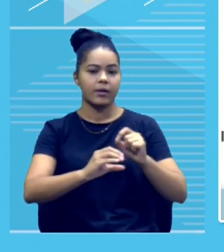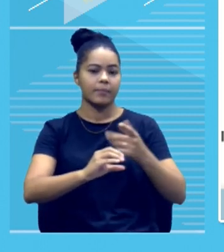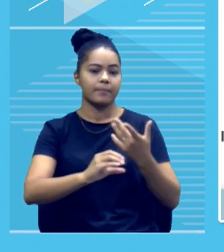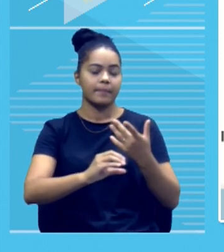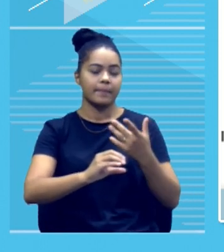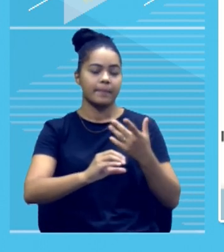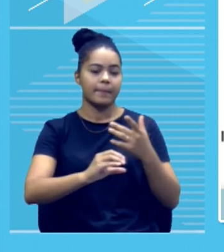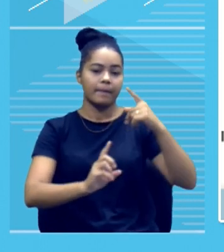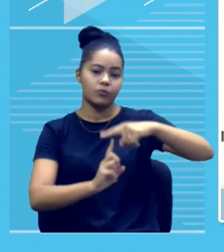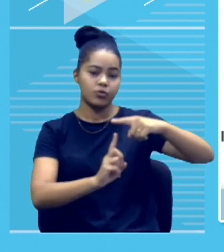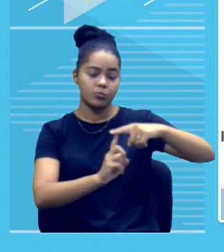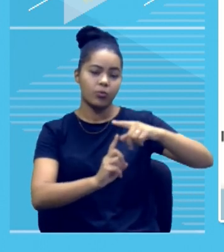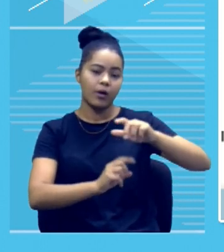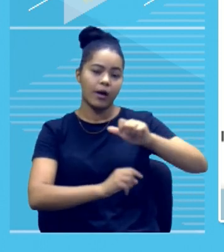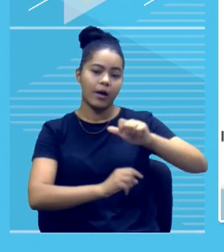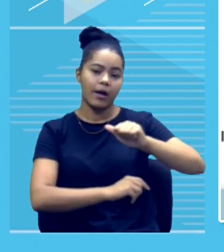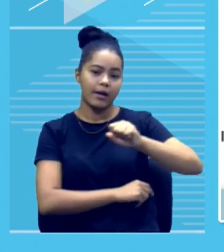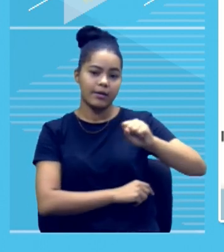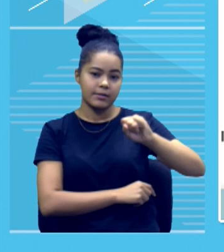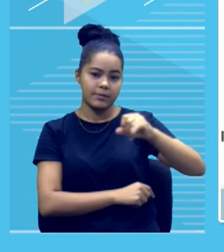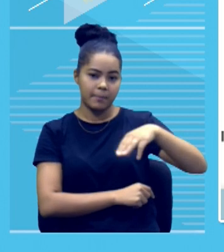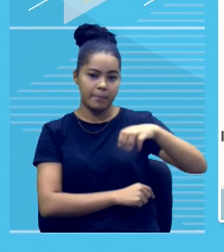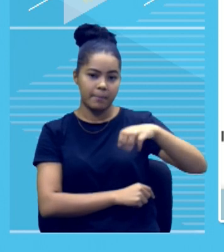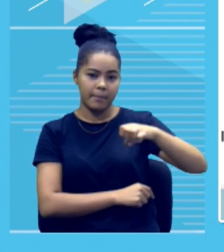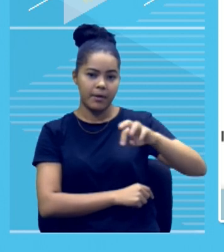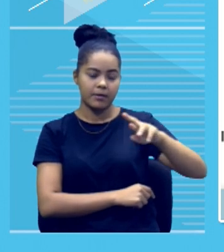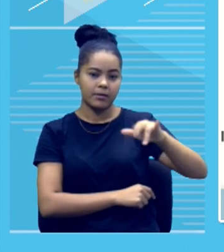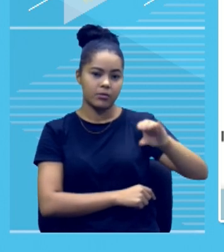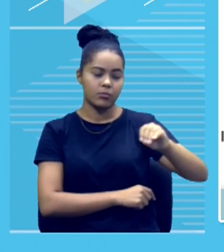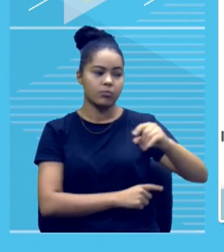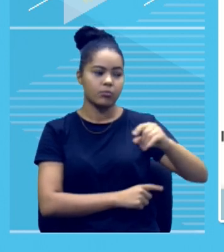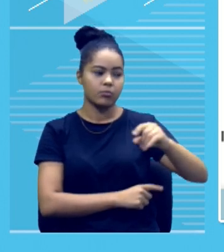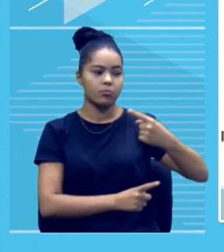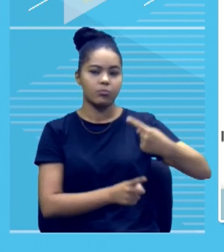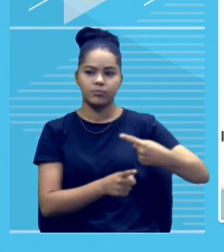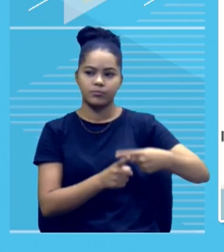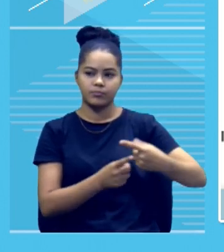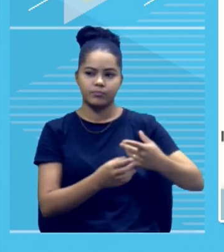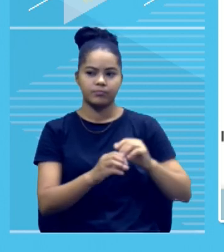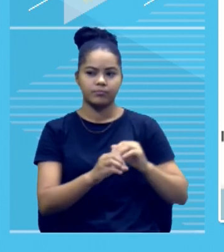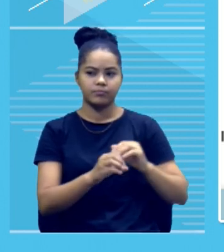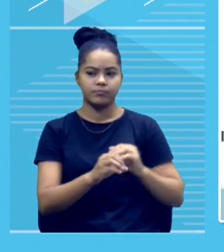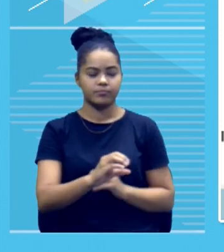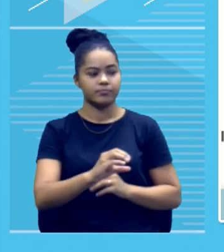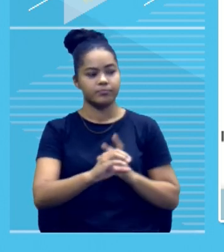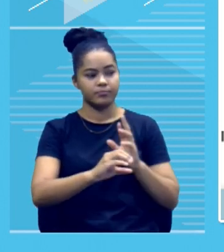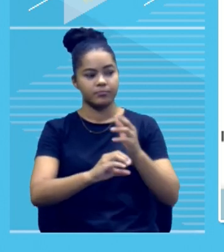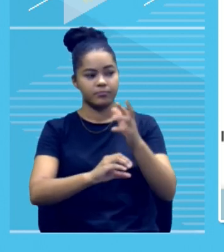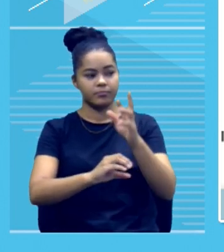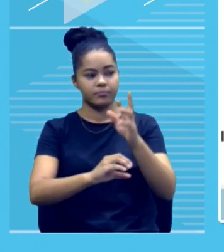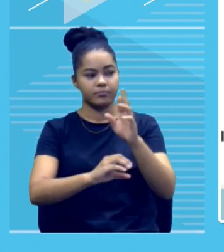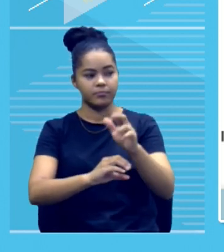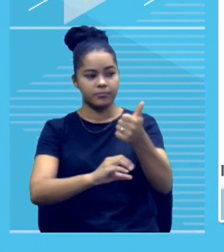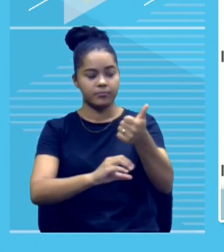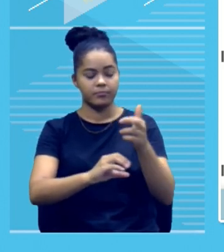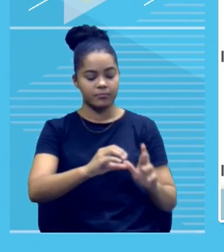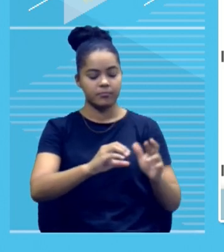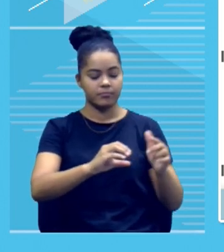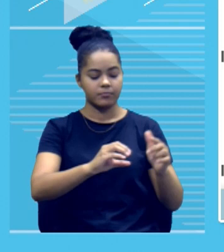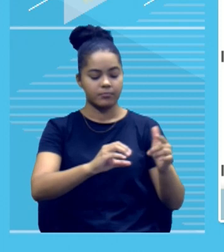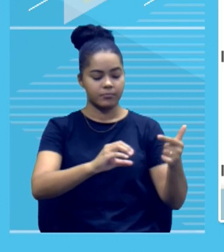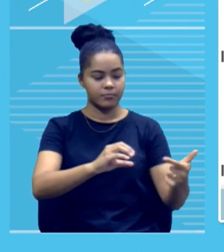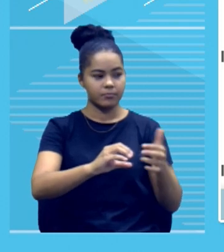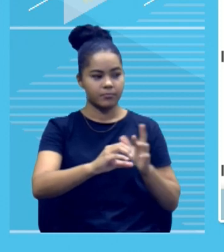ó? Porque, pessoal, olha só. O R1 é diferente do R2, que é diferente do R3, que é diferente do